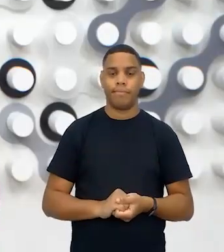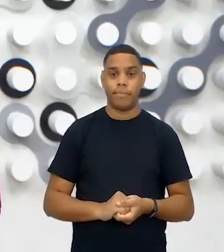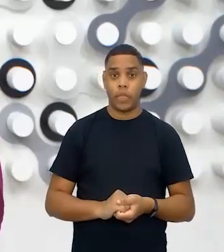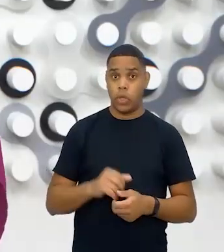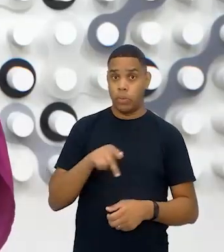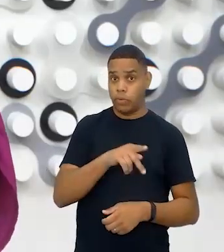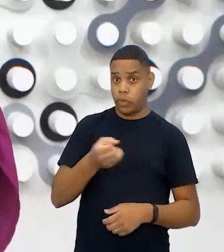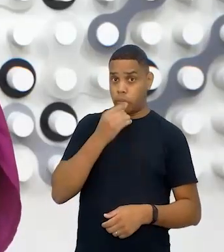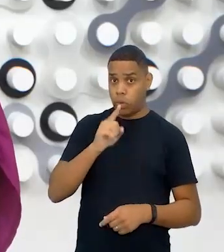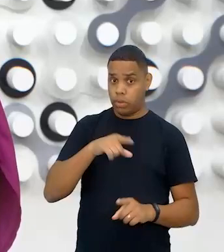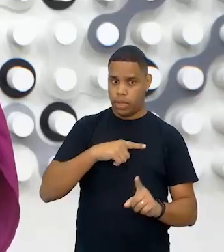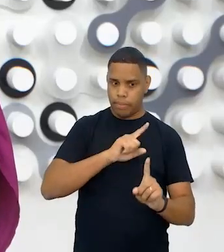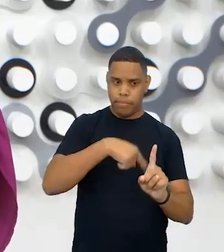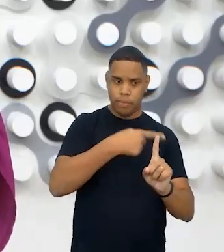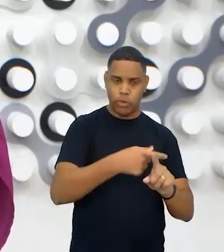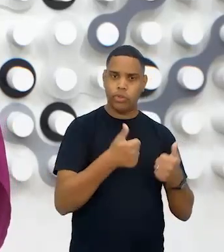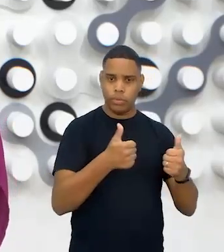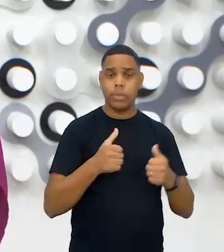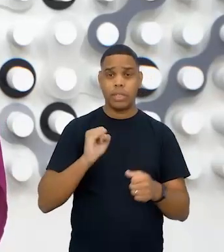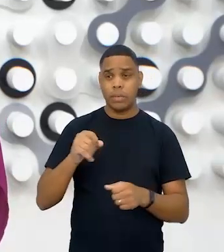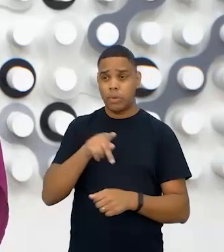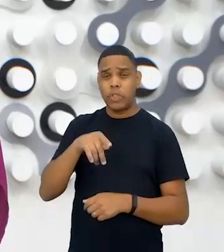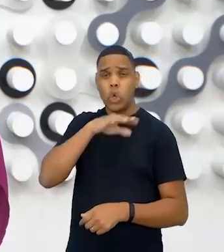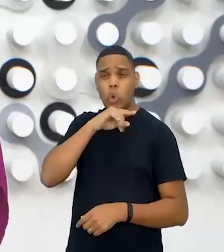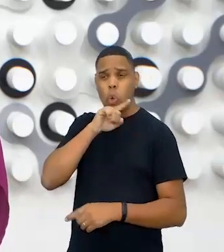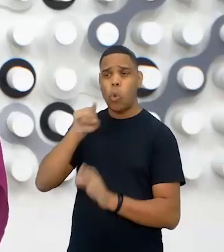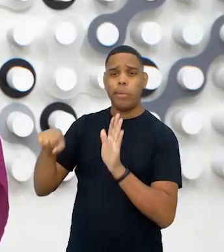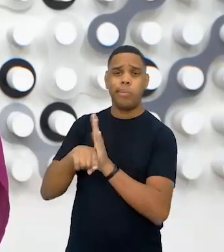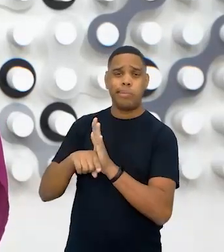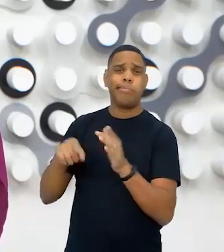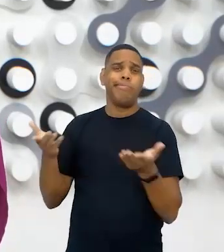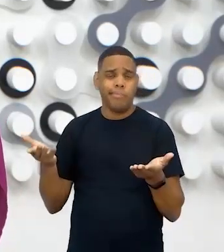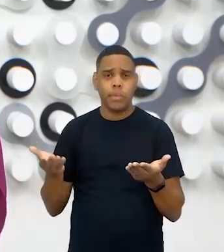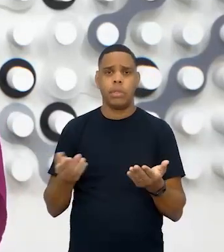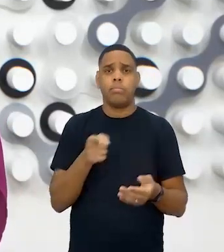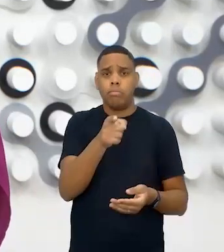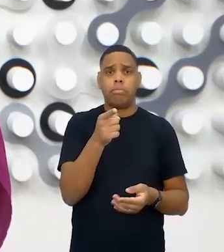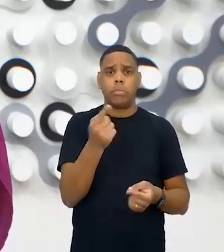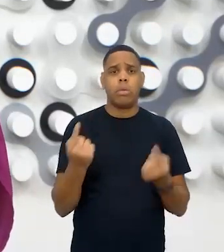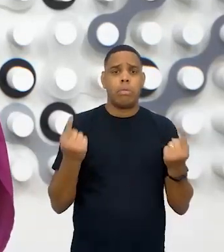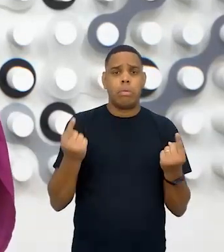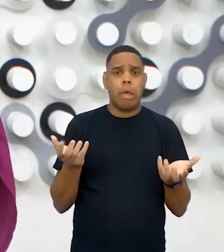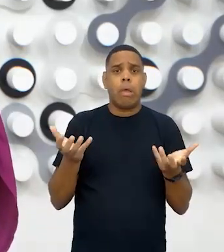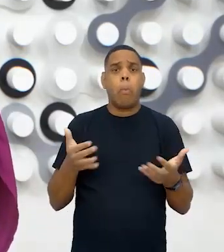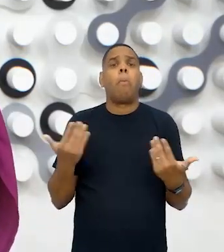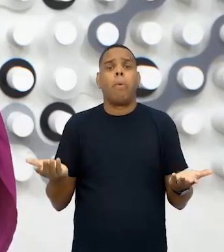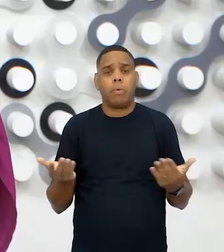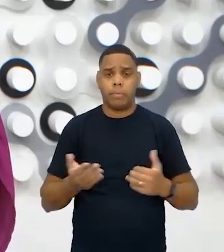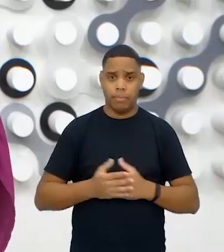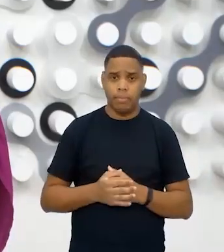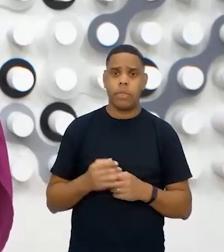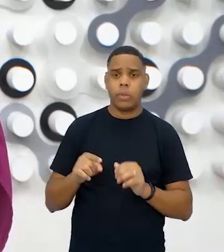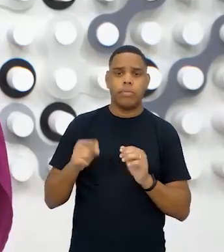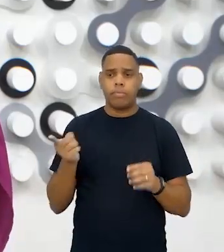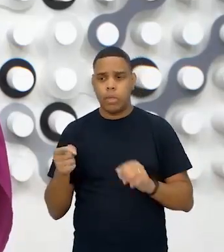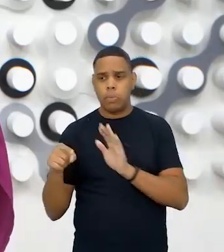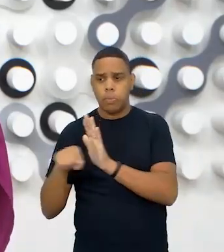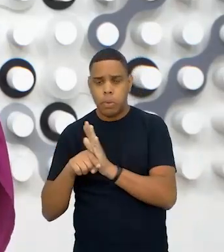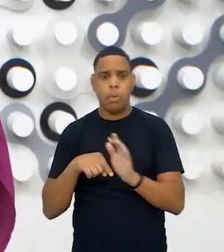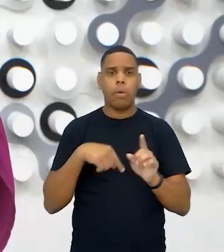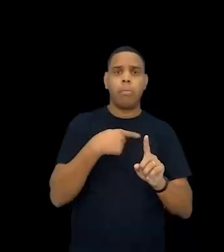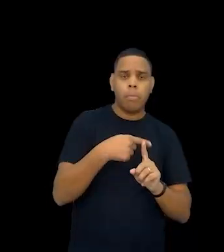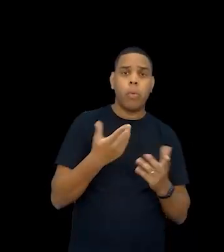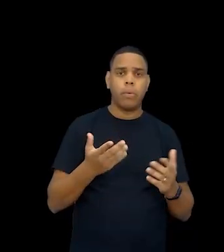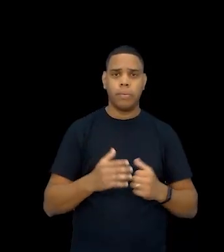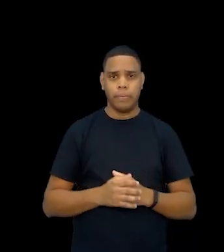bom professor marca um aluno, o professor não tão bom assim marca também. Então, qual é a marca que você quer deixar no seu aluno? Qual é a marca que você quer deixar na sua